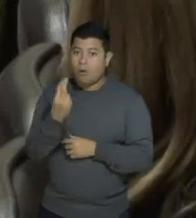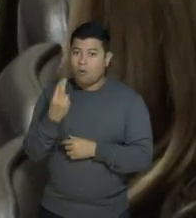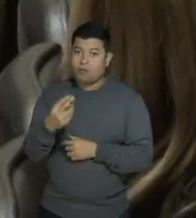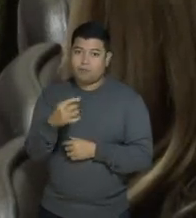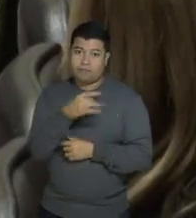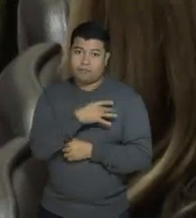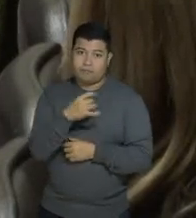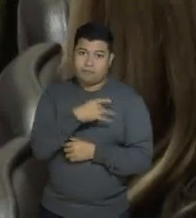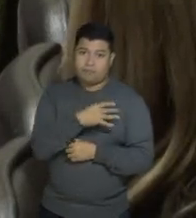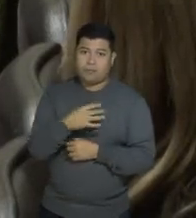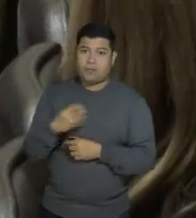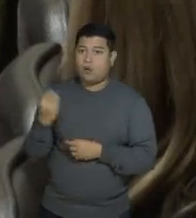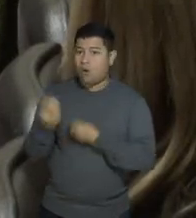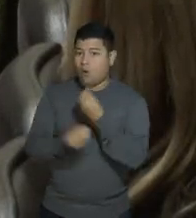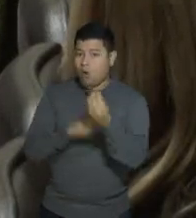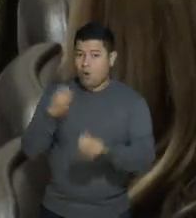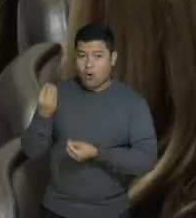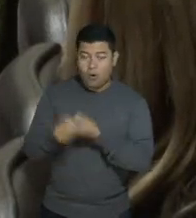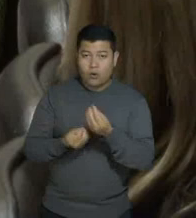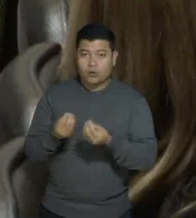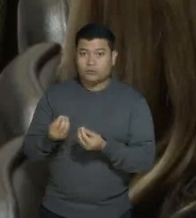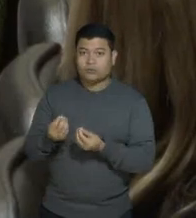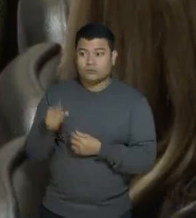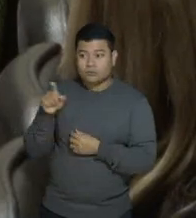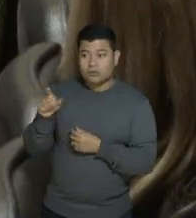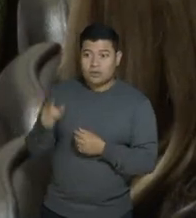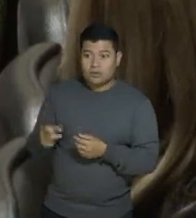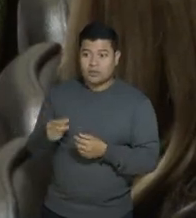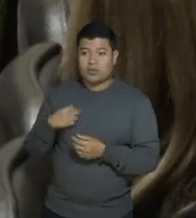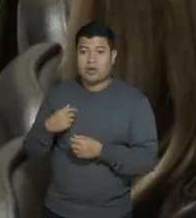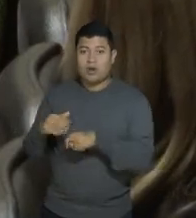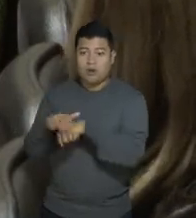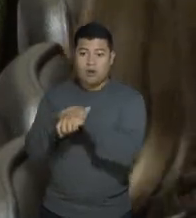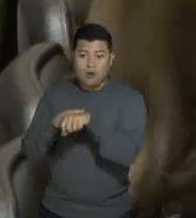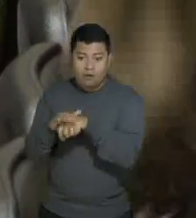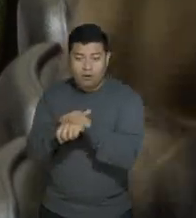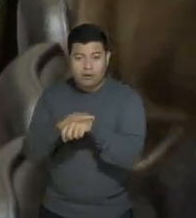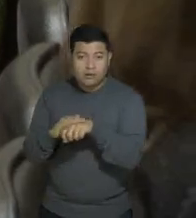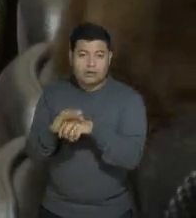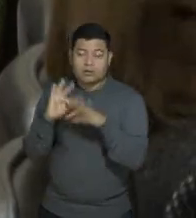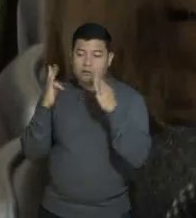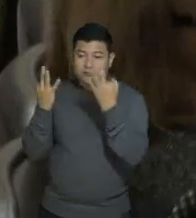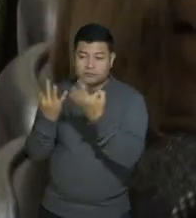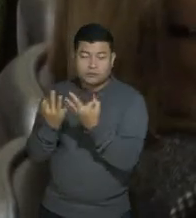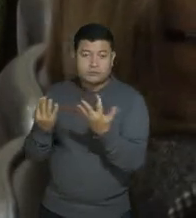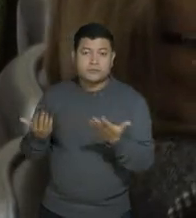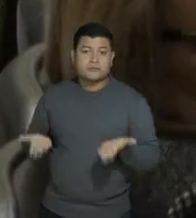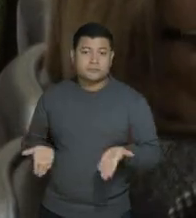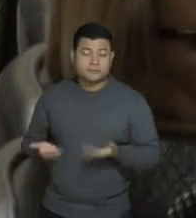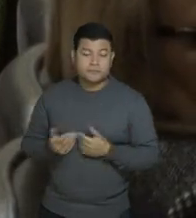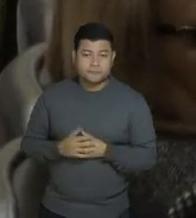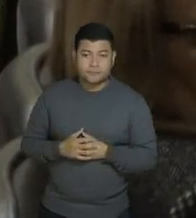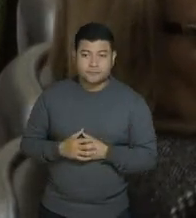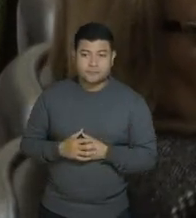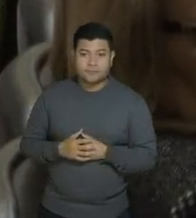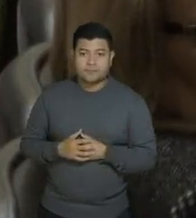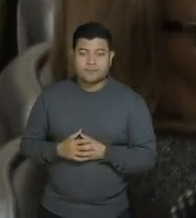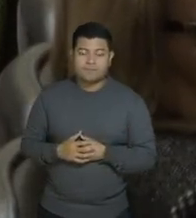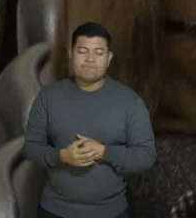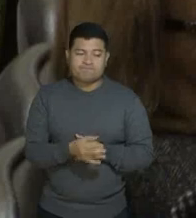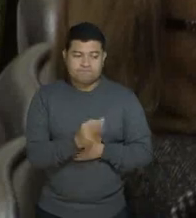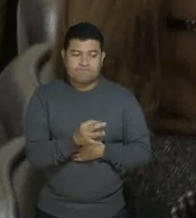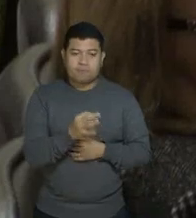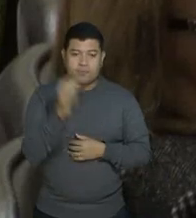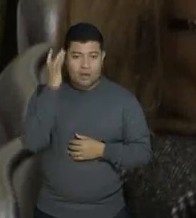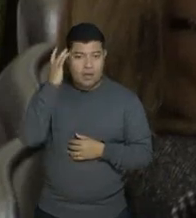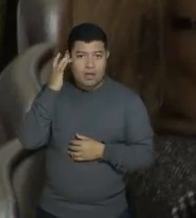informação. Como a gente abordar essa questão da medicação com as famílias? Que eu acho, primeiro, que nenhum estimulante